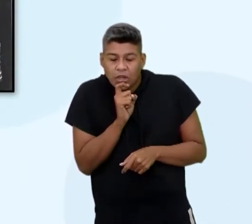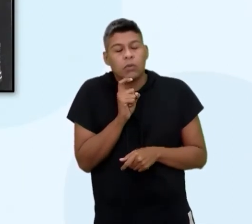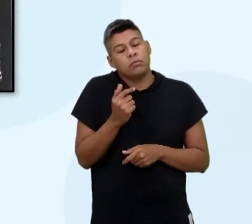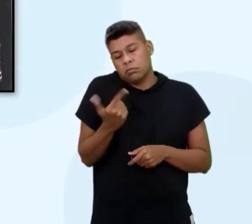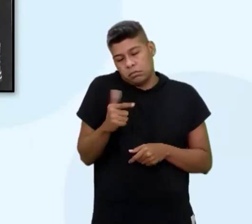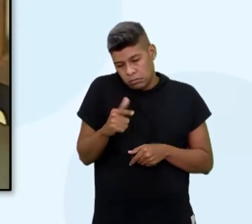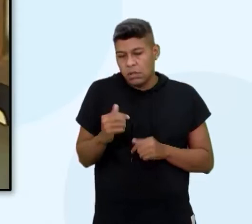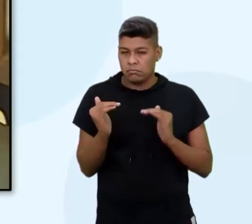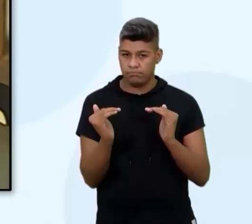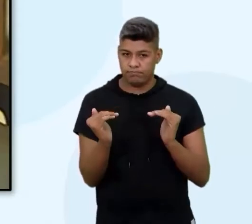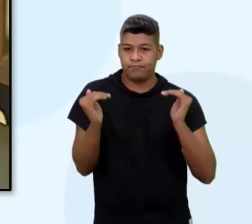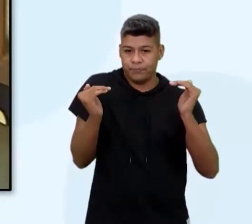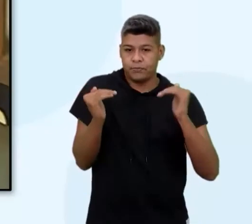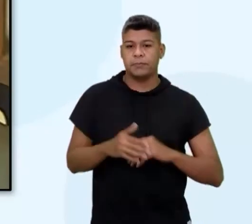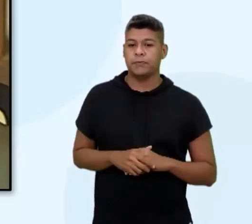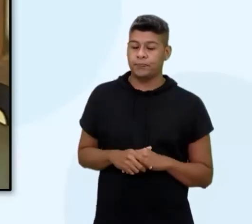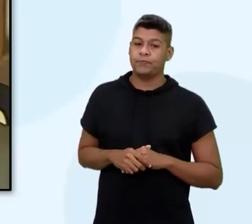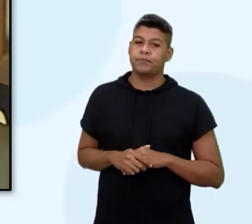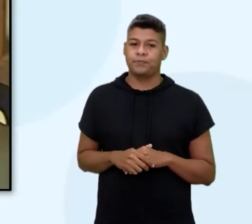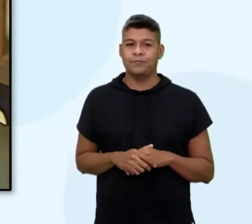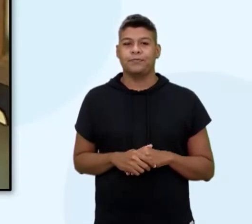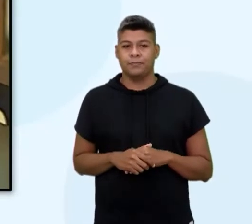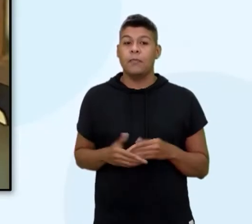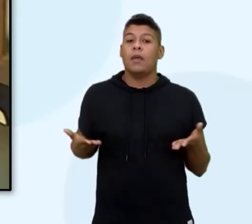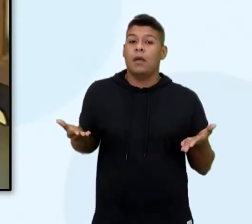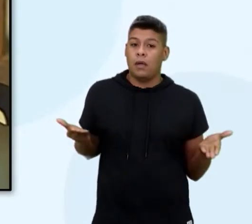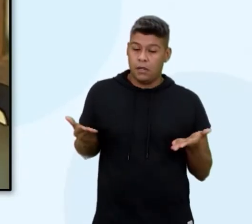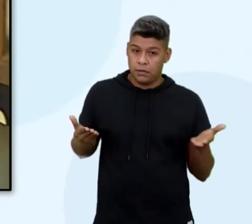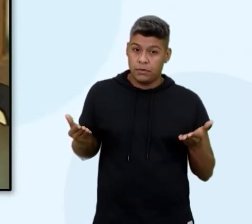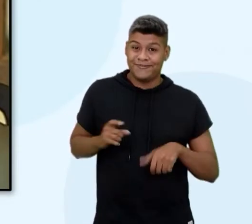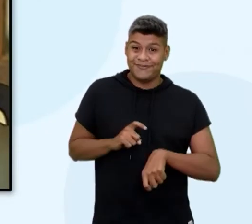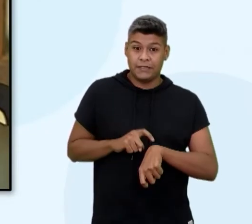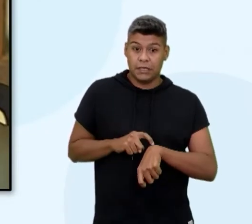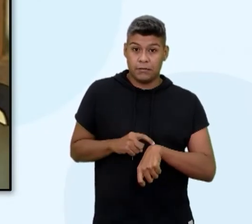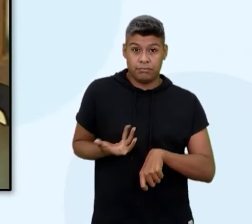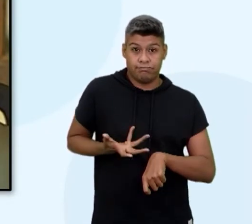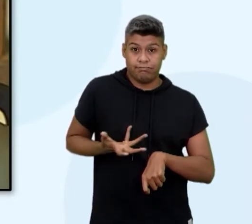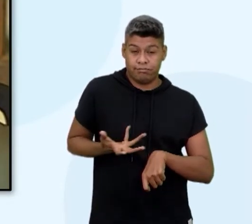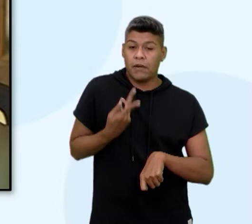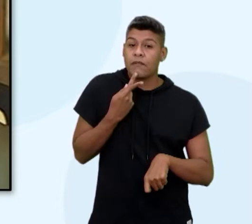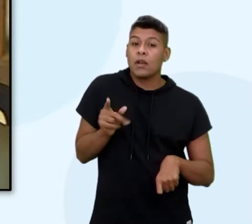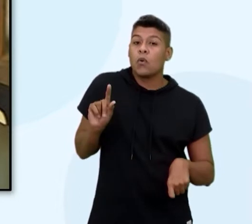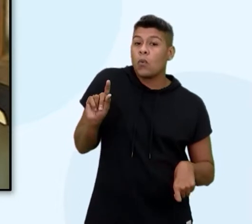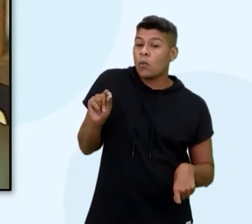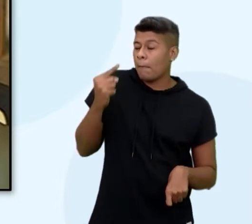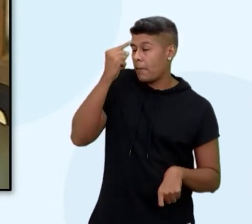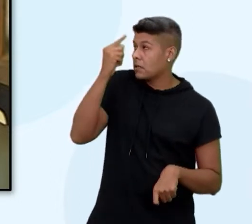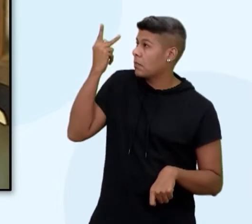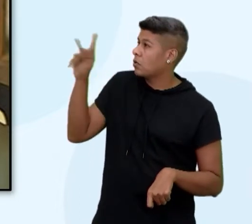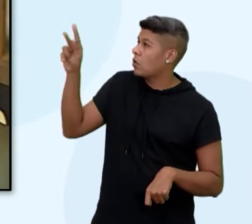situação difícil, né? Bem, agora sim, como o nosso tempo está acabando, a gente vai falar sobre o pensamento